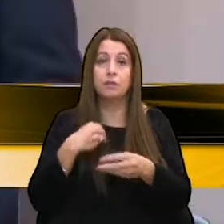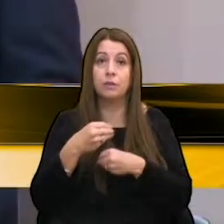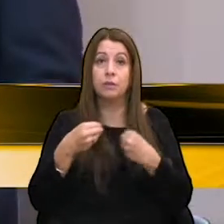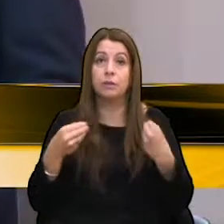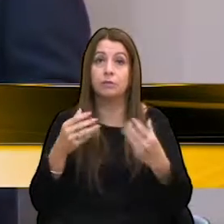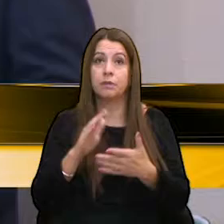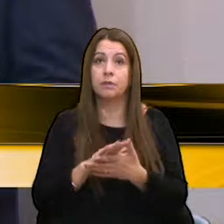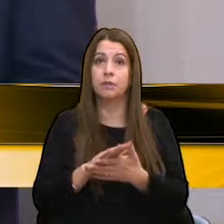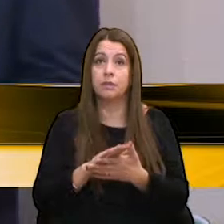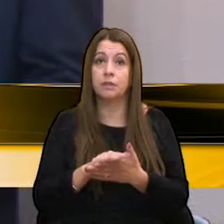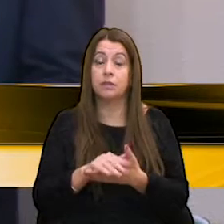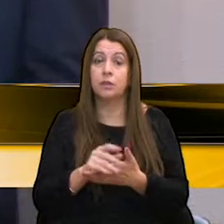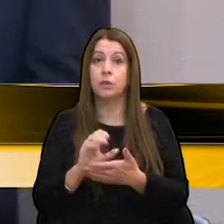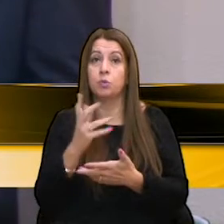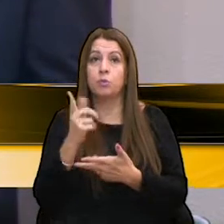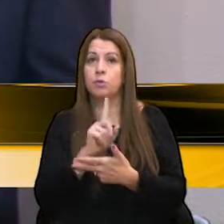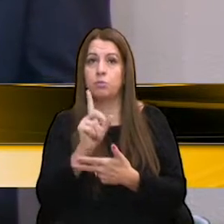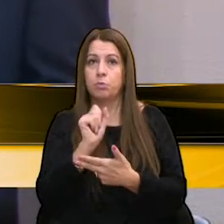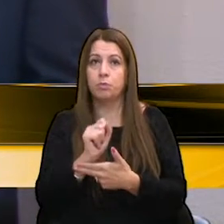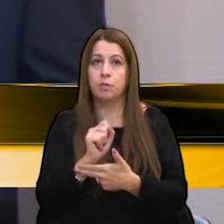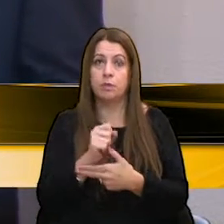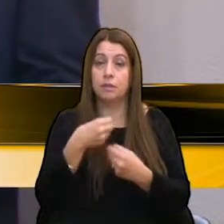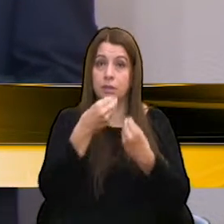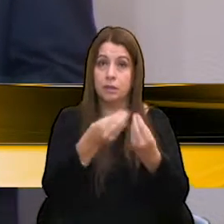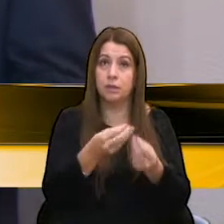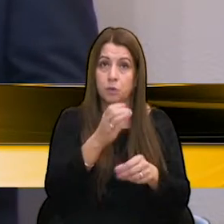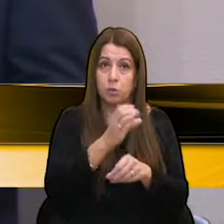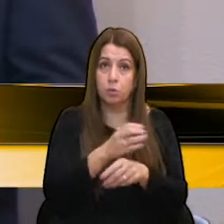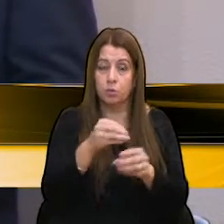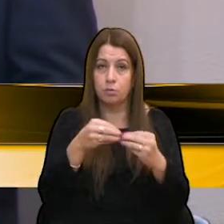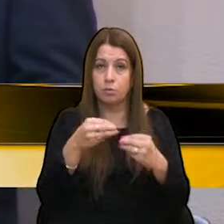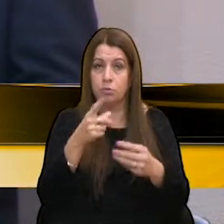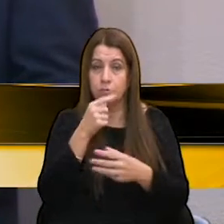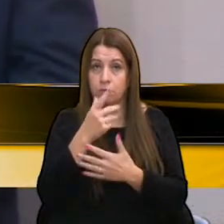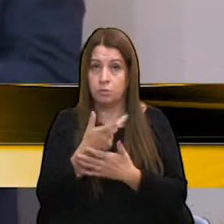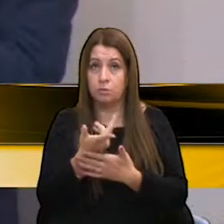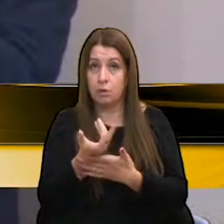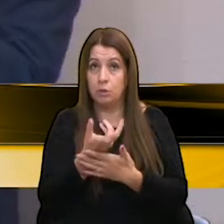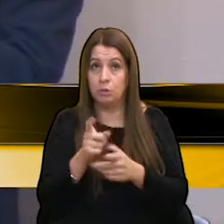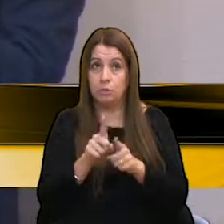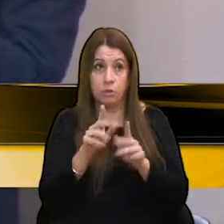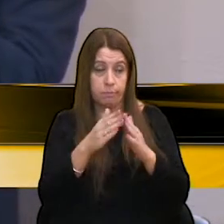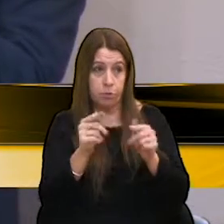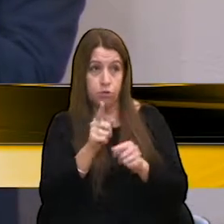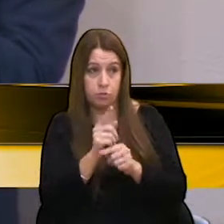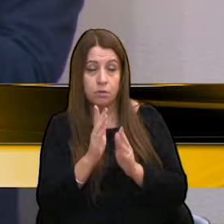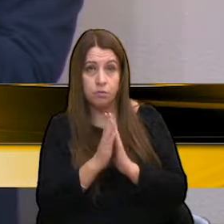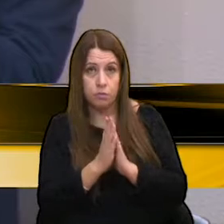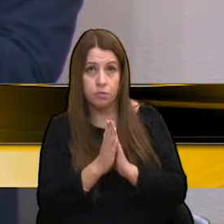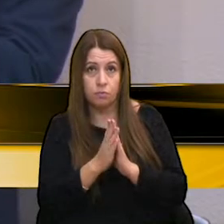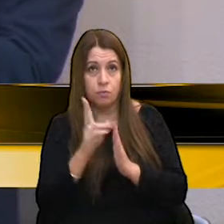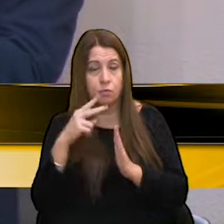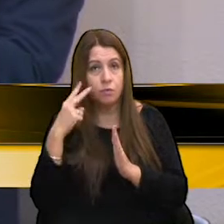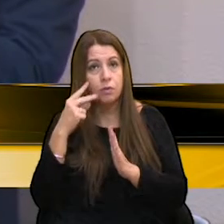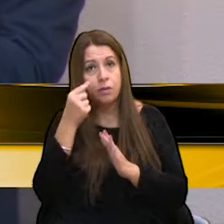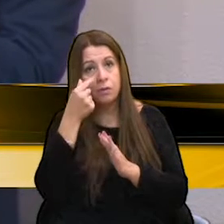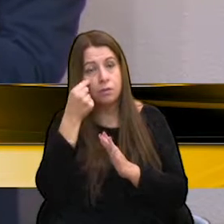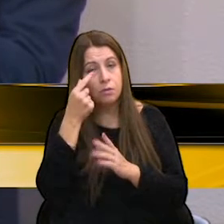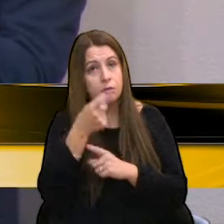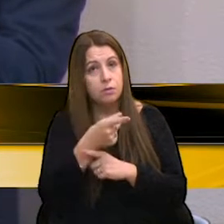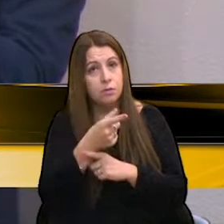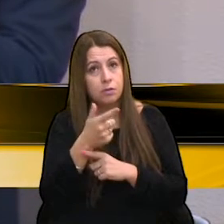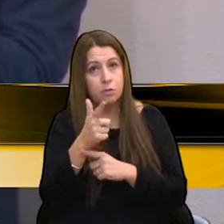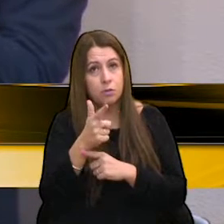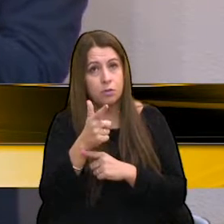sensibilidade. Se de repente não pudesse oferecer os copos de água, eu queria até pedir a gentileza do vereador Frios, se